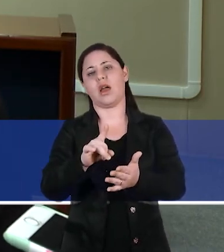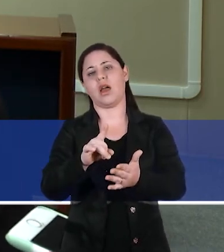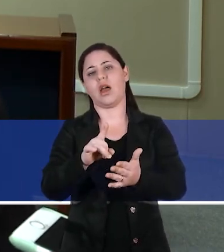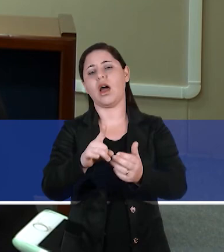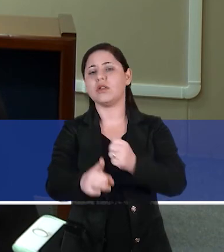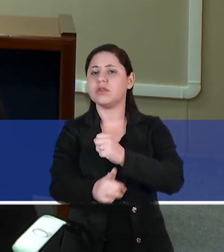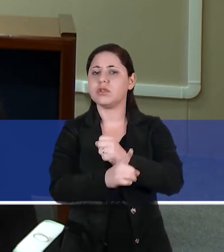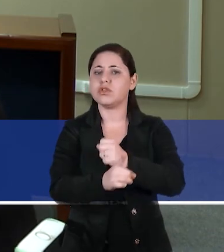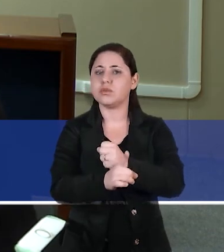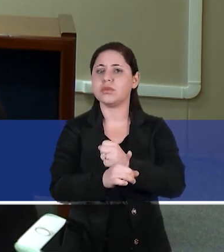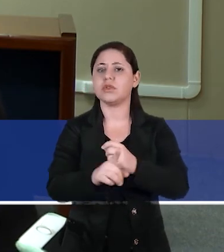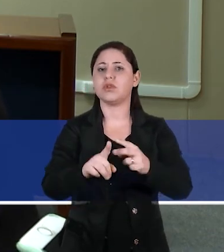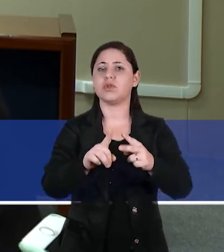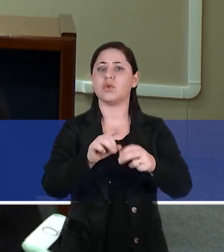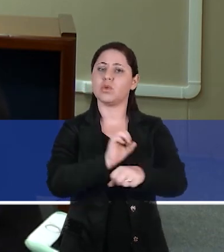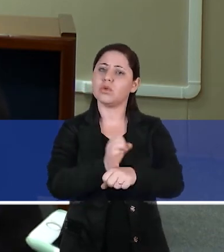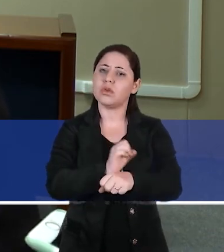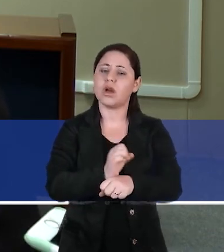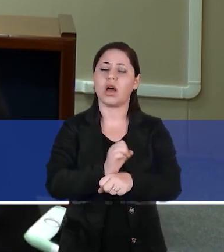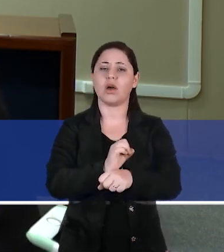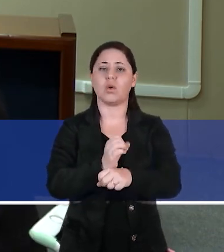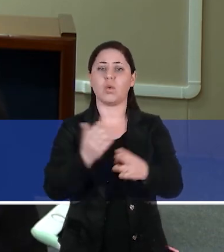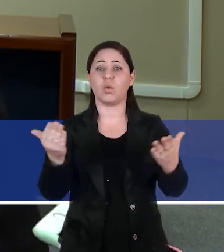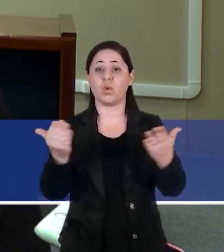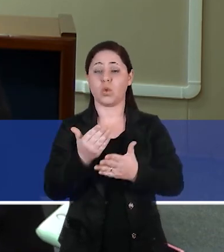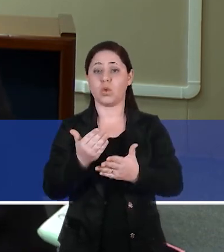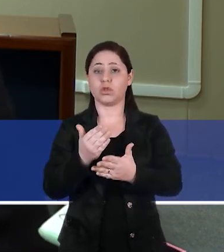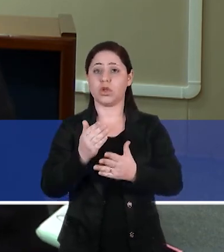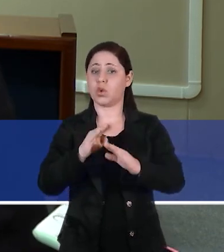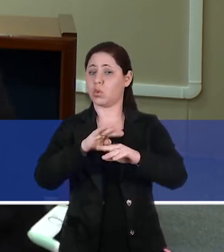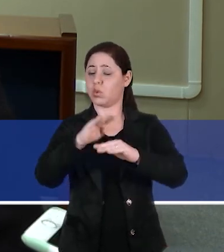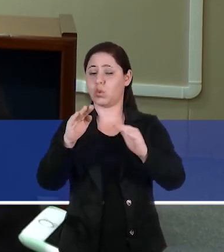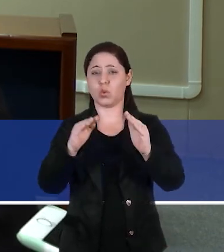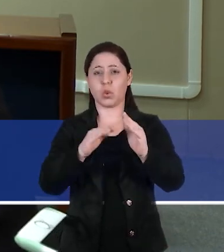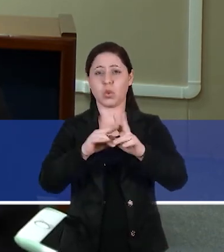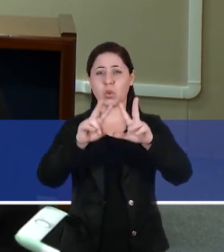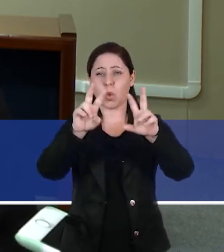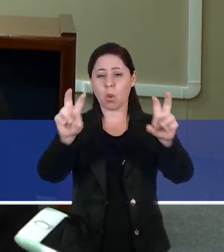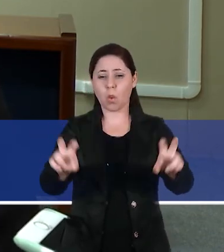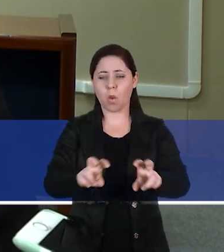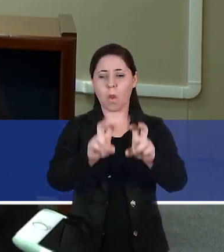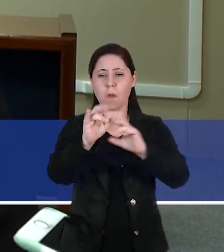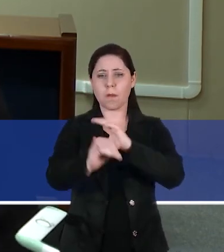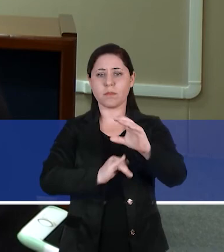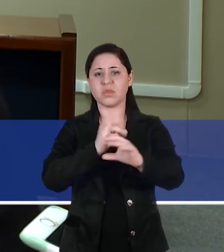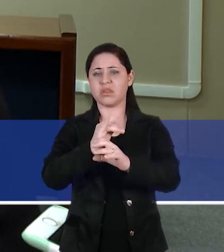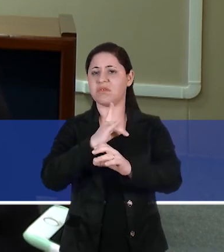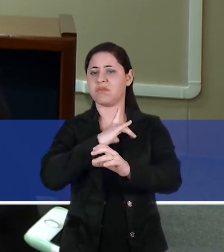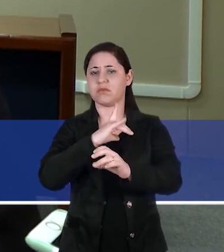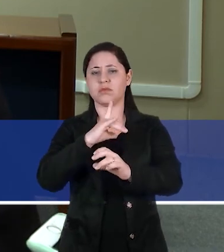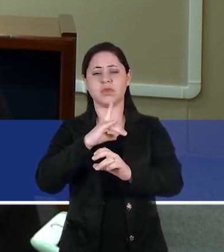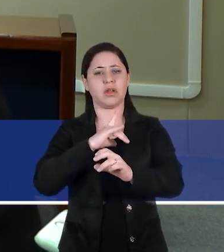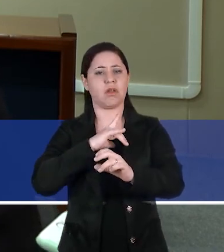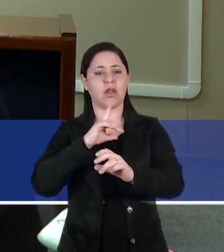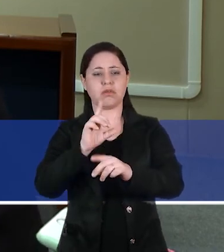toda assistência para aquele veículo. Hoje os carros, em sua maioria, são computadorizados, né? São carros